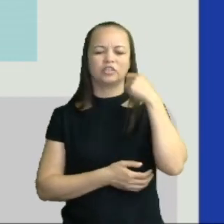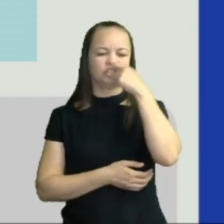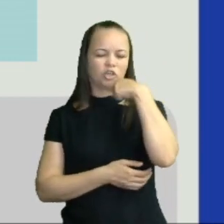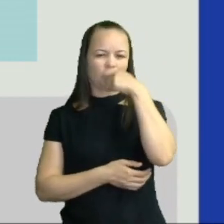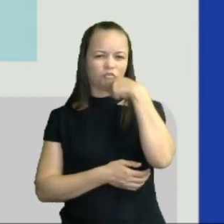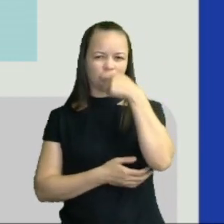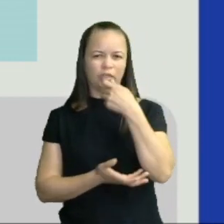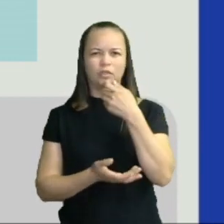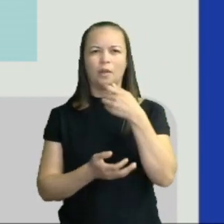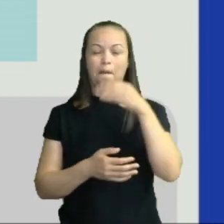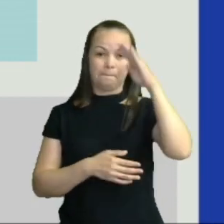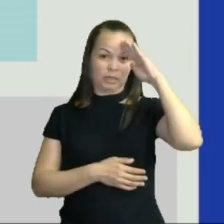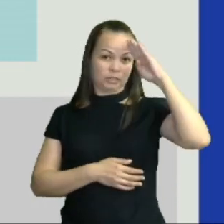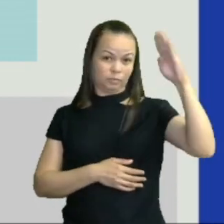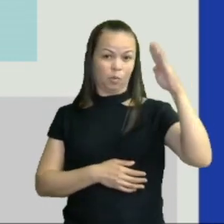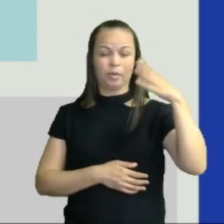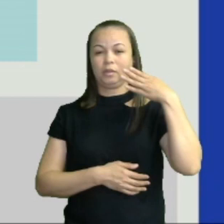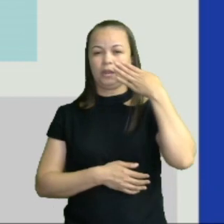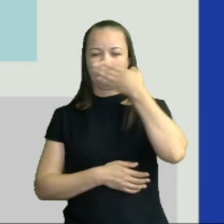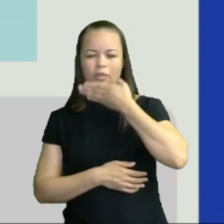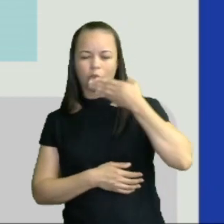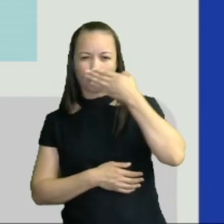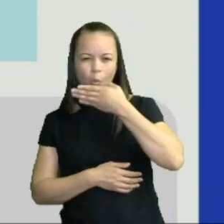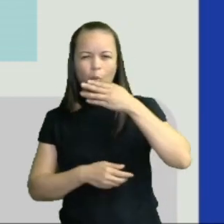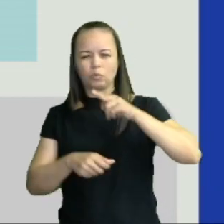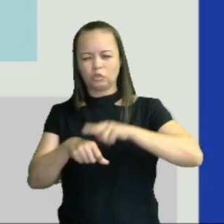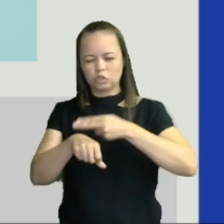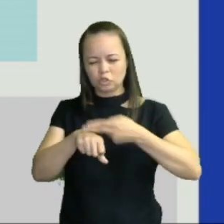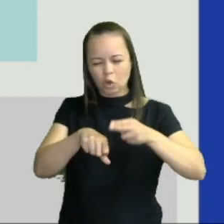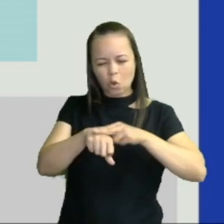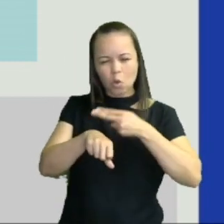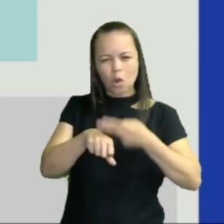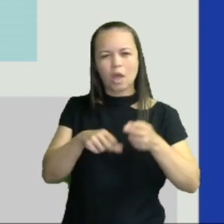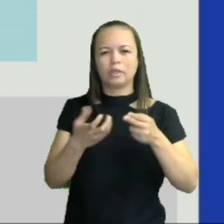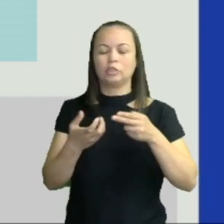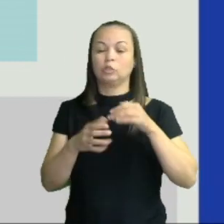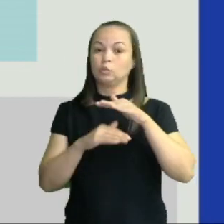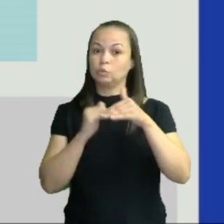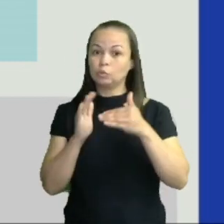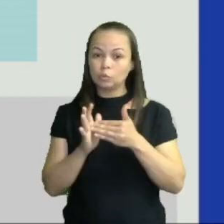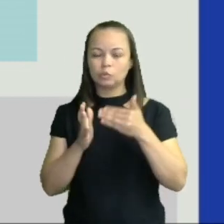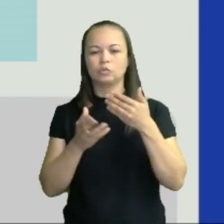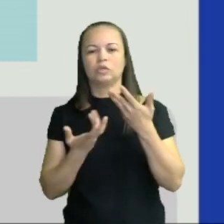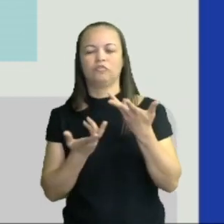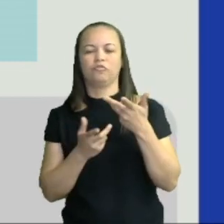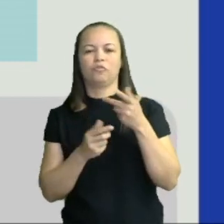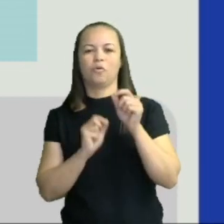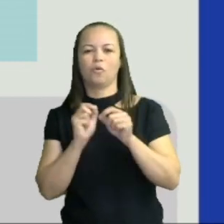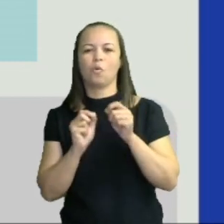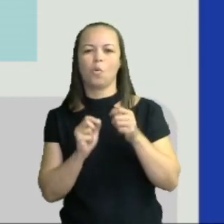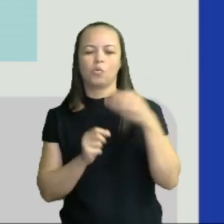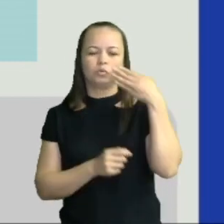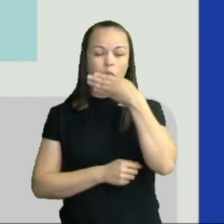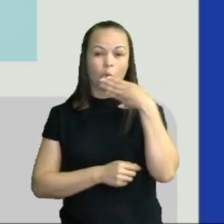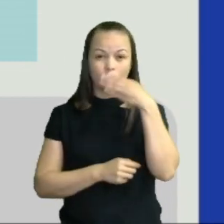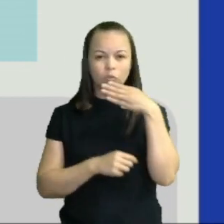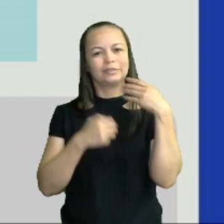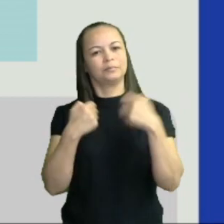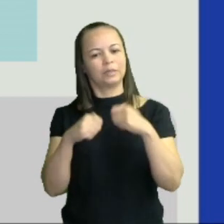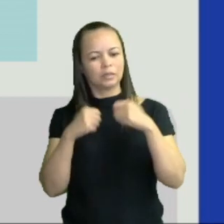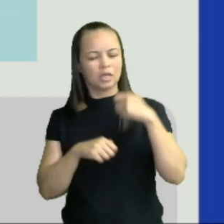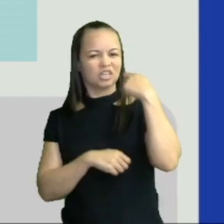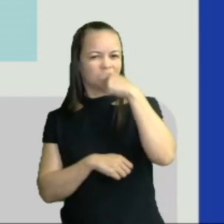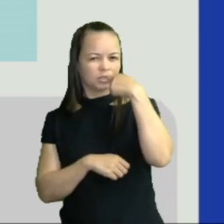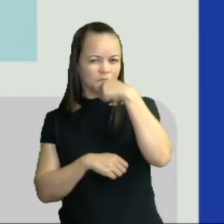Doces, chocolates, tudo que for bastante doce, você deve escovar os dentes para evitar o acúmulo